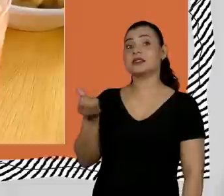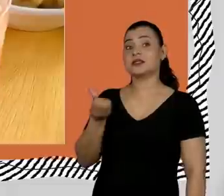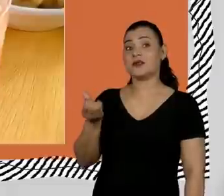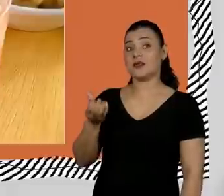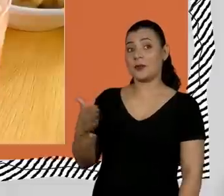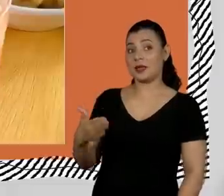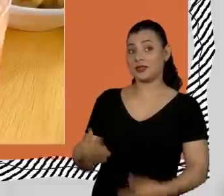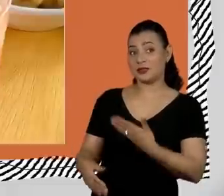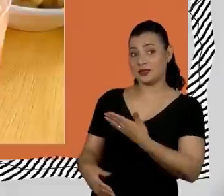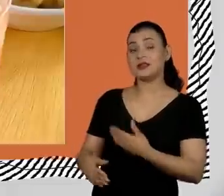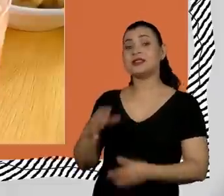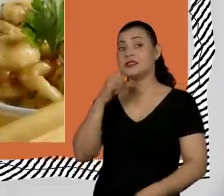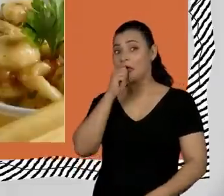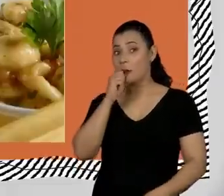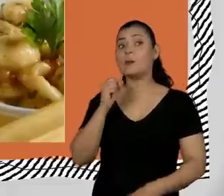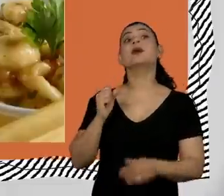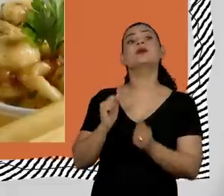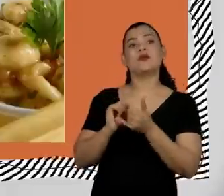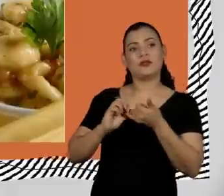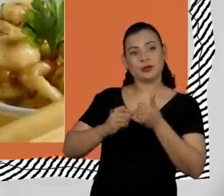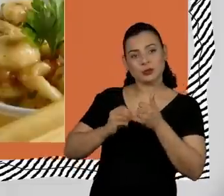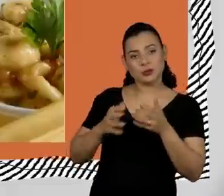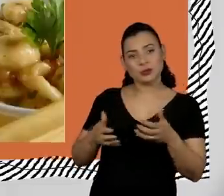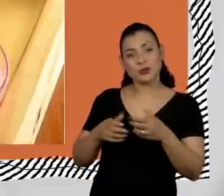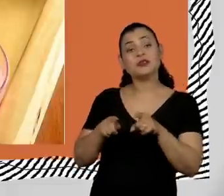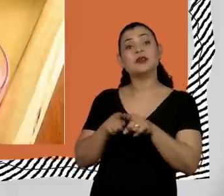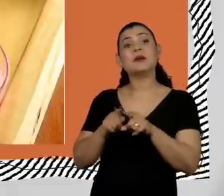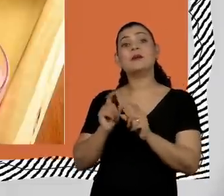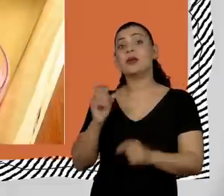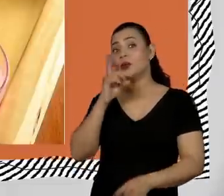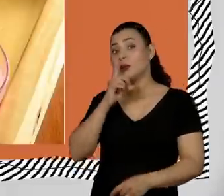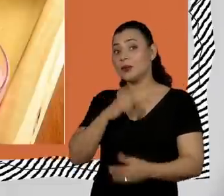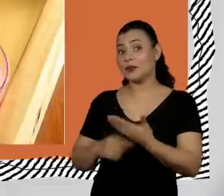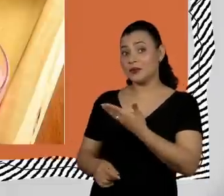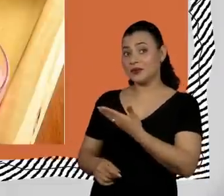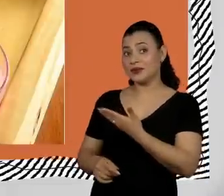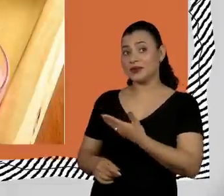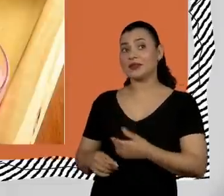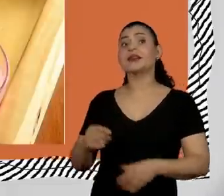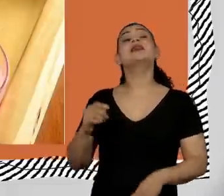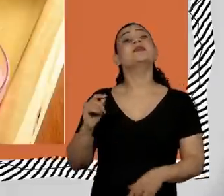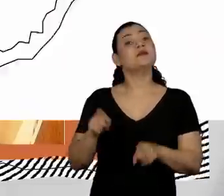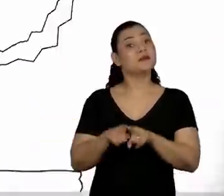fechada sábado feijoada domingo macarrão com frango e maionese